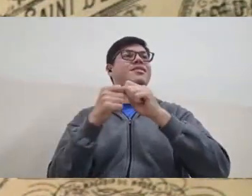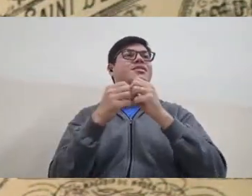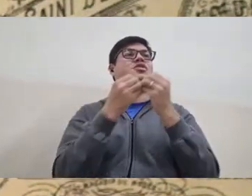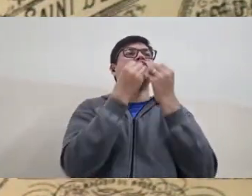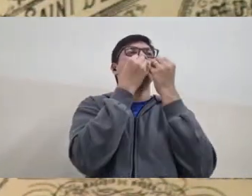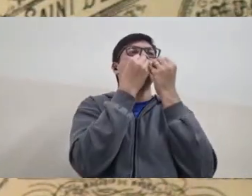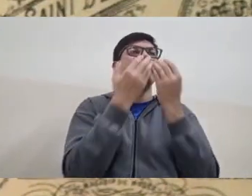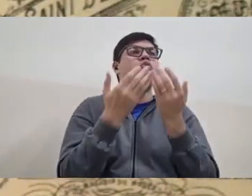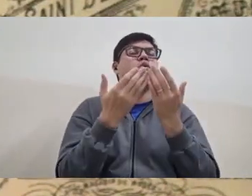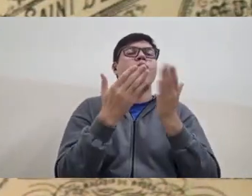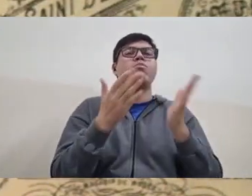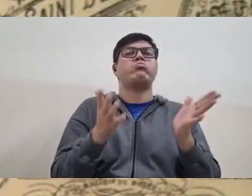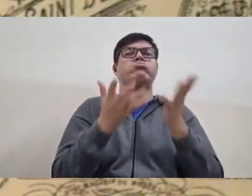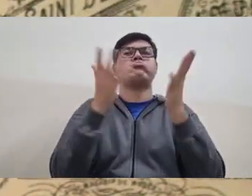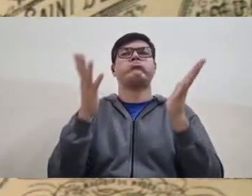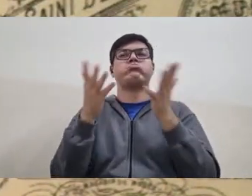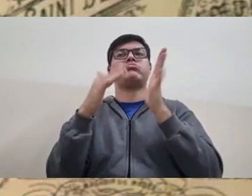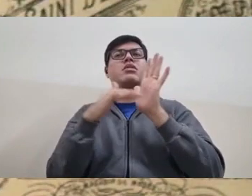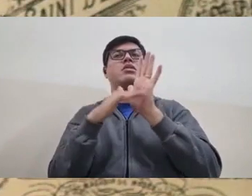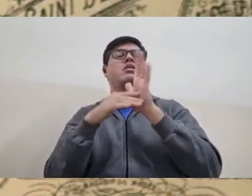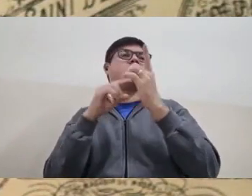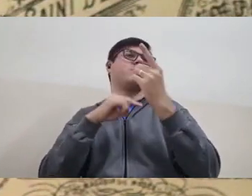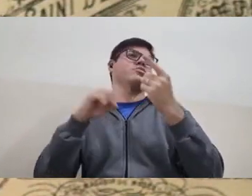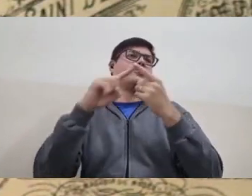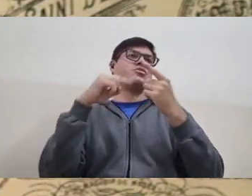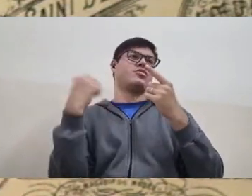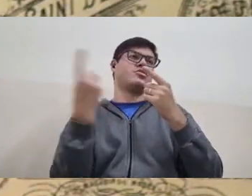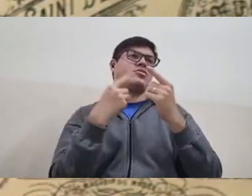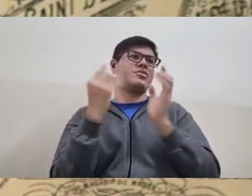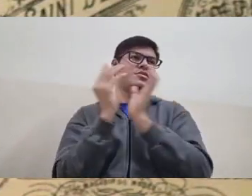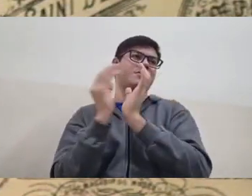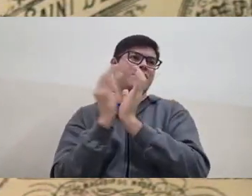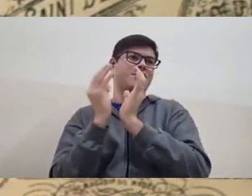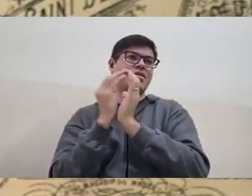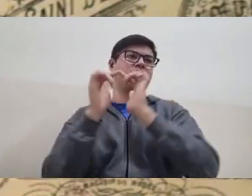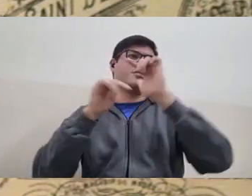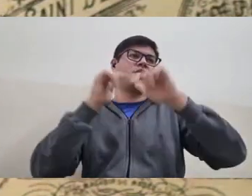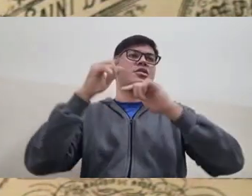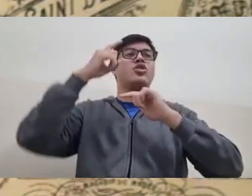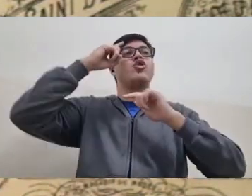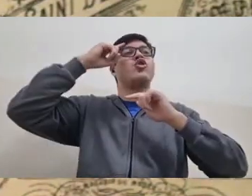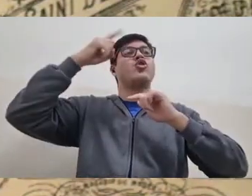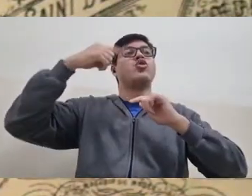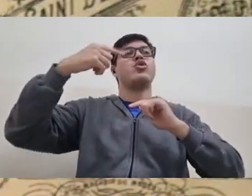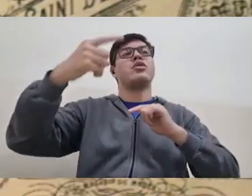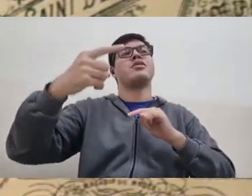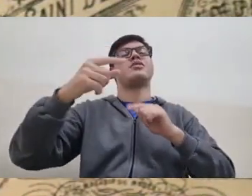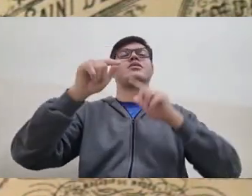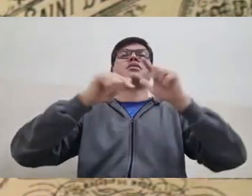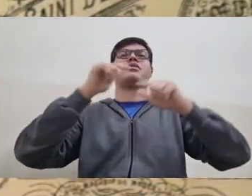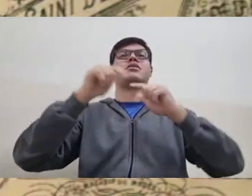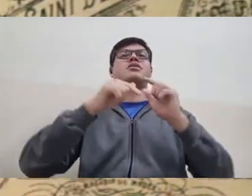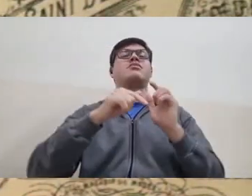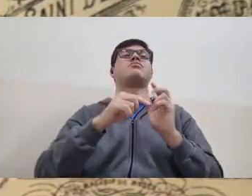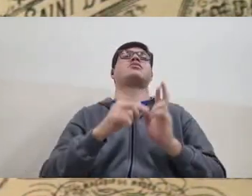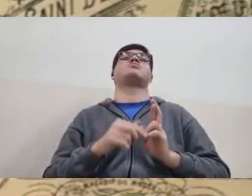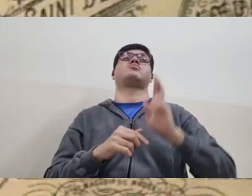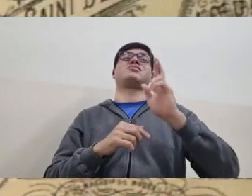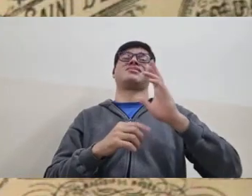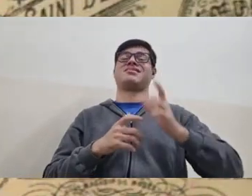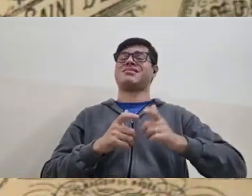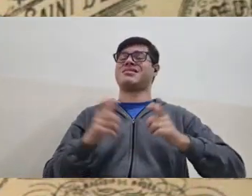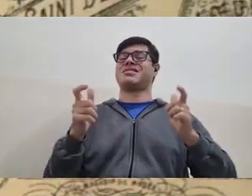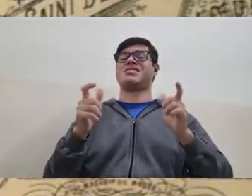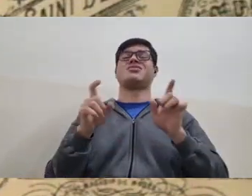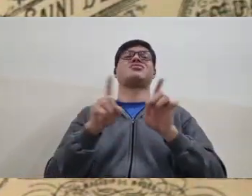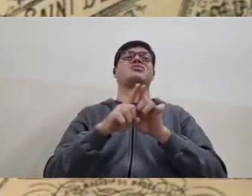bem para a população de Araras, que é o objetivo nosso, todos os dias trabalhando pelos munícipes, é uma responsabilidade